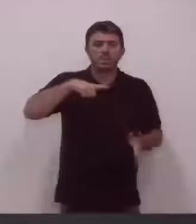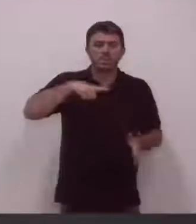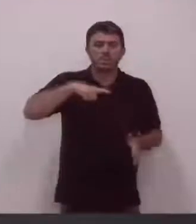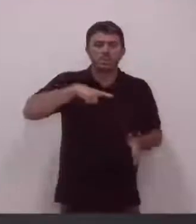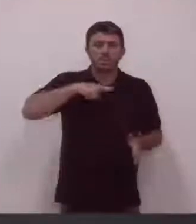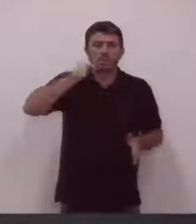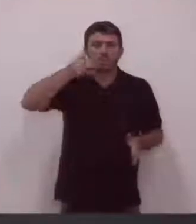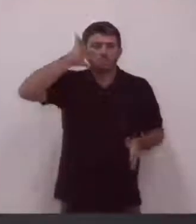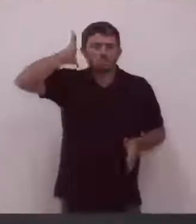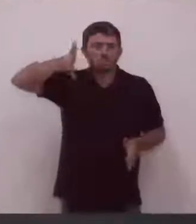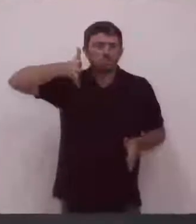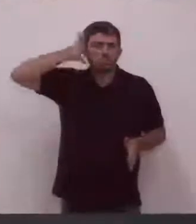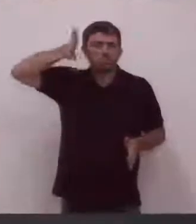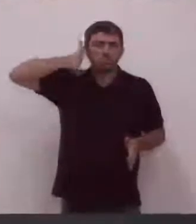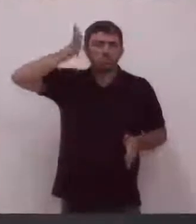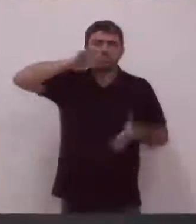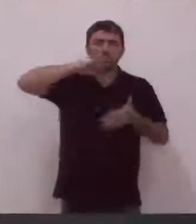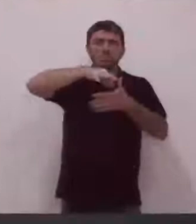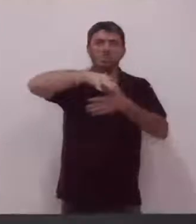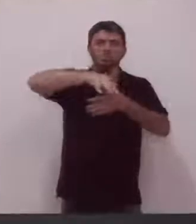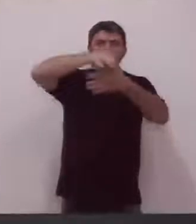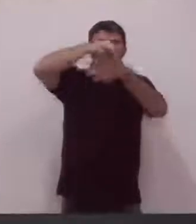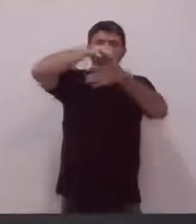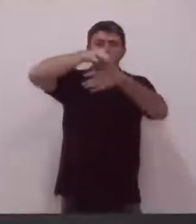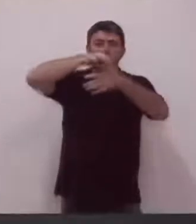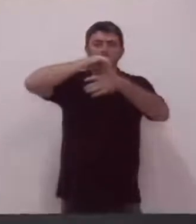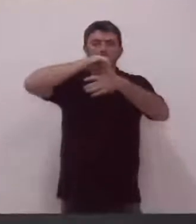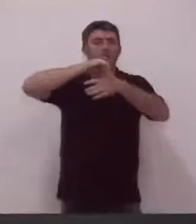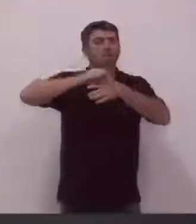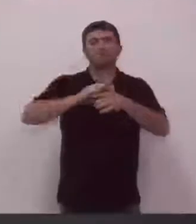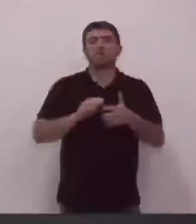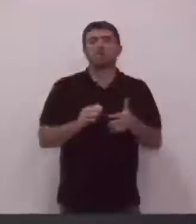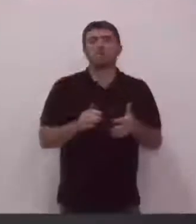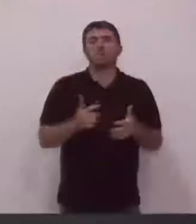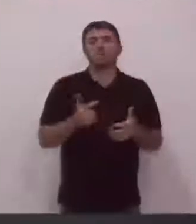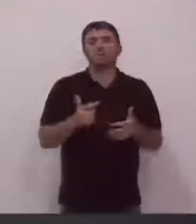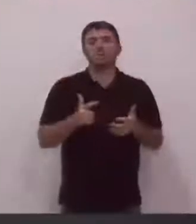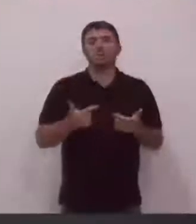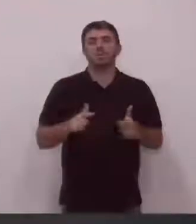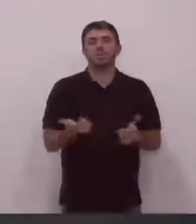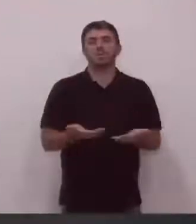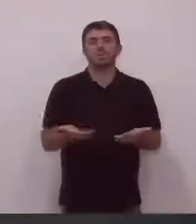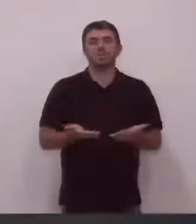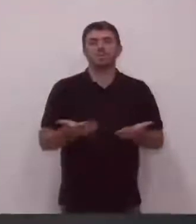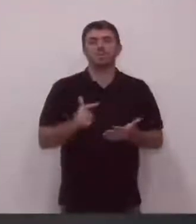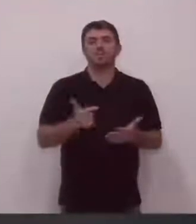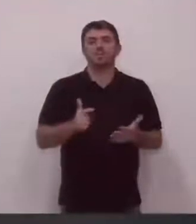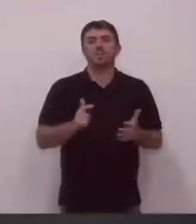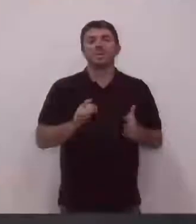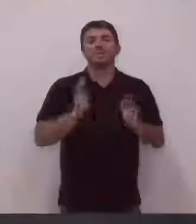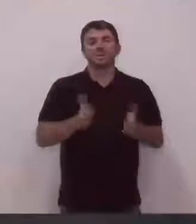da liderança? Não tem, querido. Infelizmente, hoje já falou bastante.